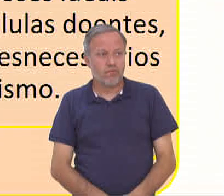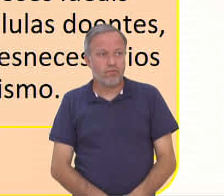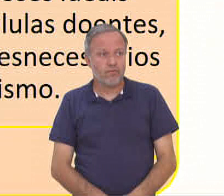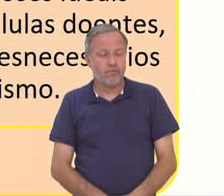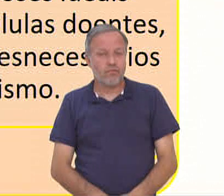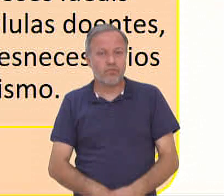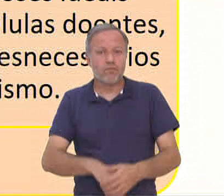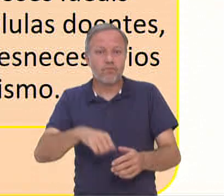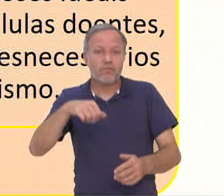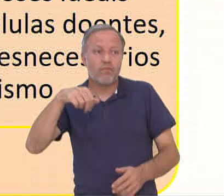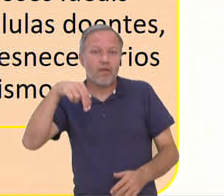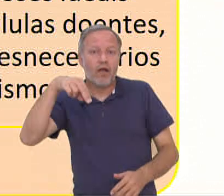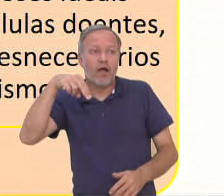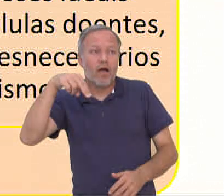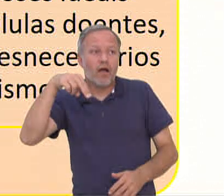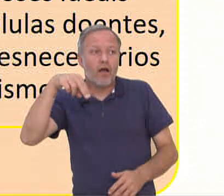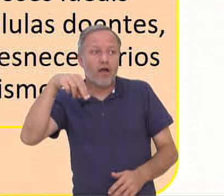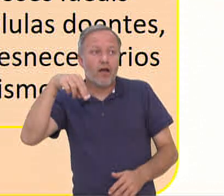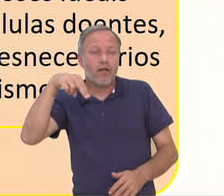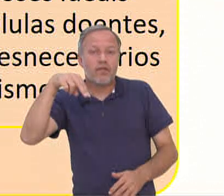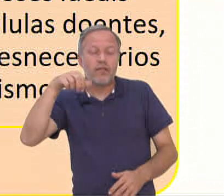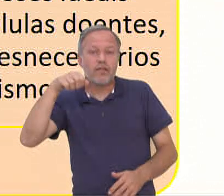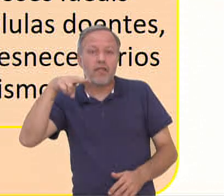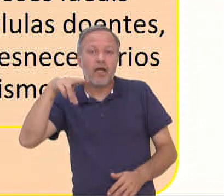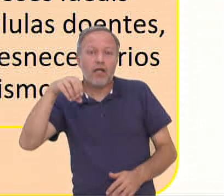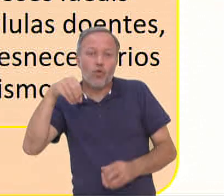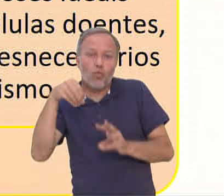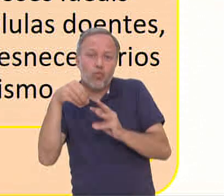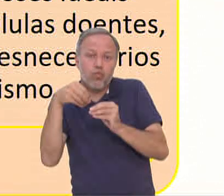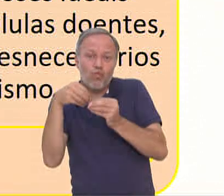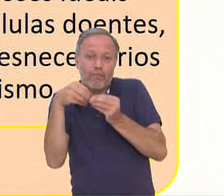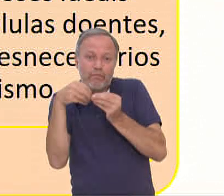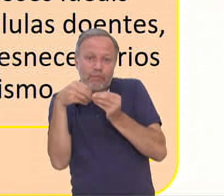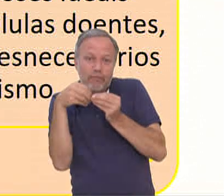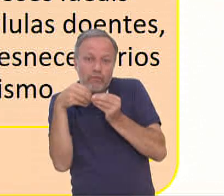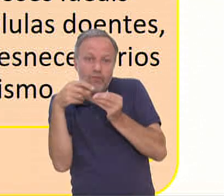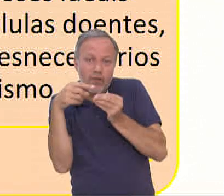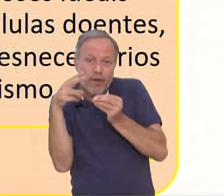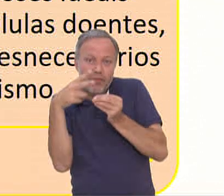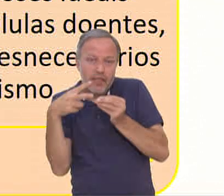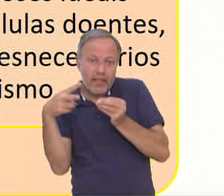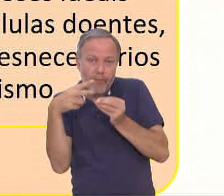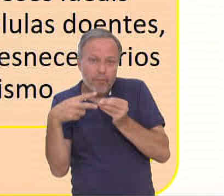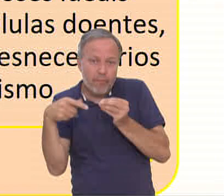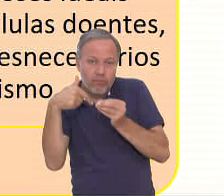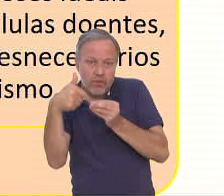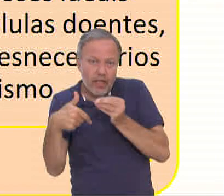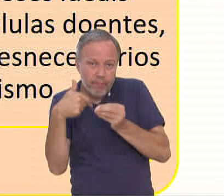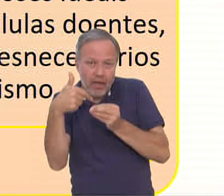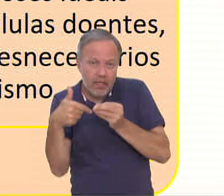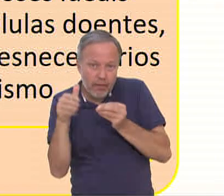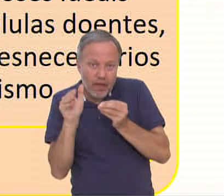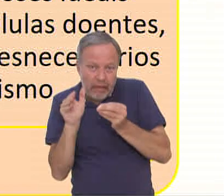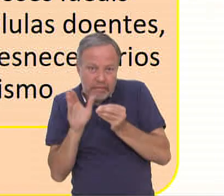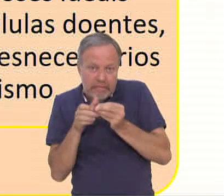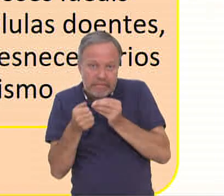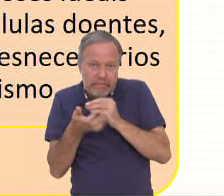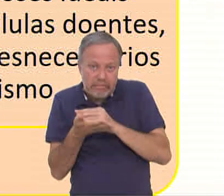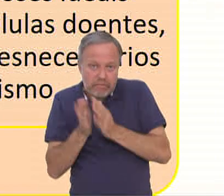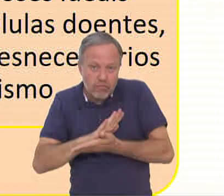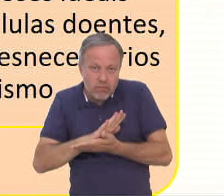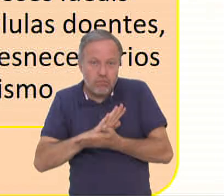Nanopartículas são modificadas para combater câncer, vírus e bactérias. O que é essa imagem escrita aqui 10 a menos